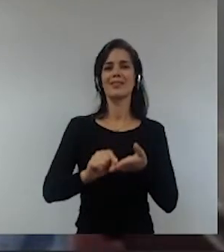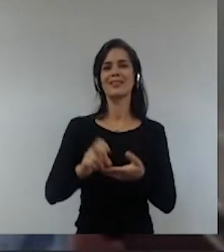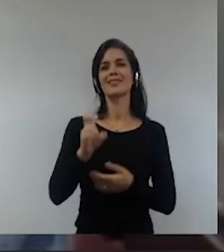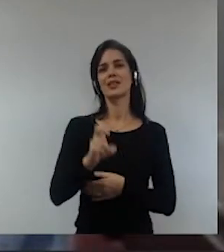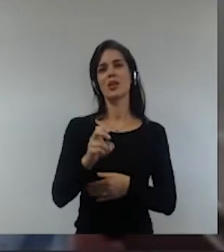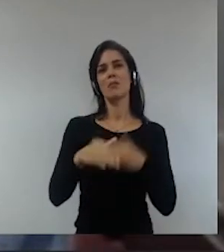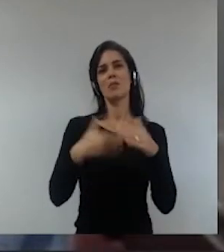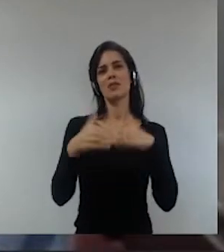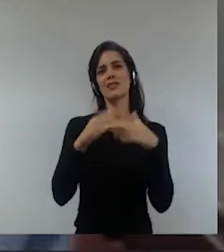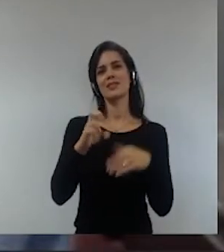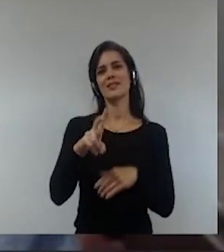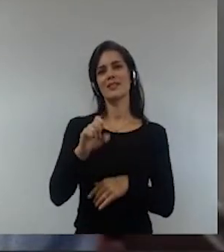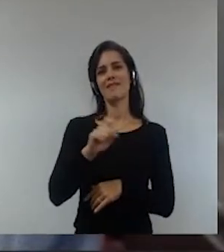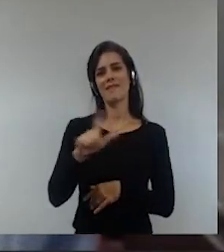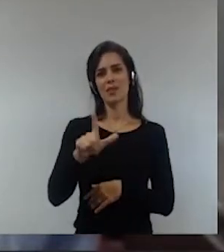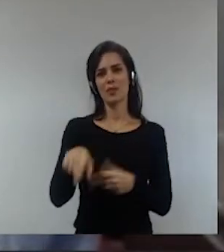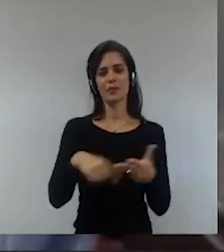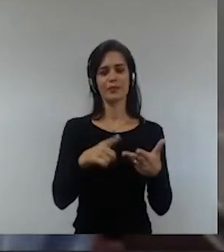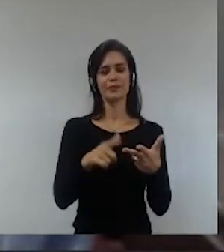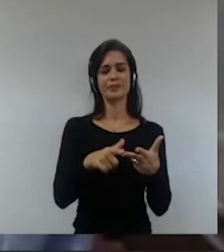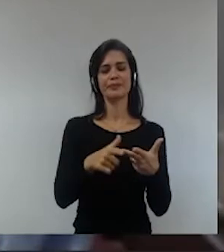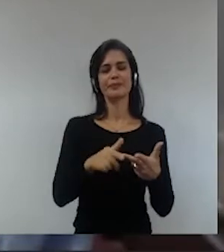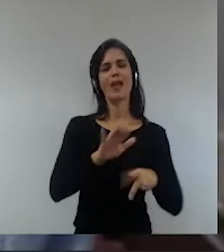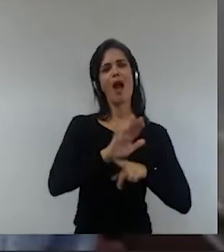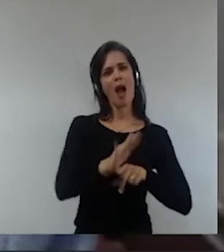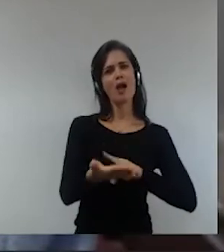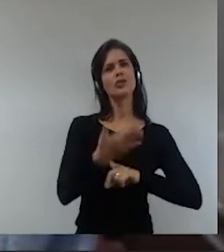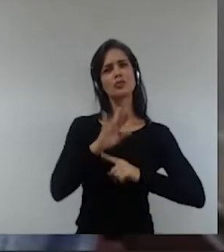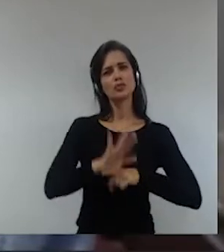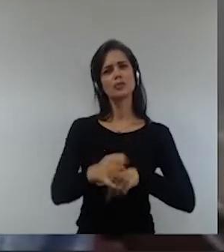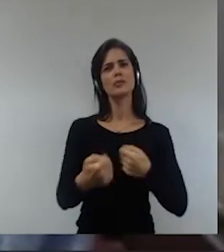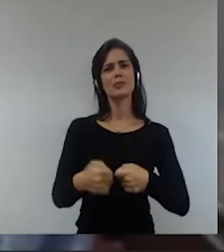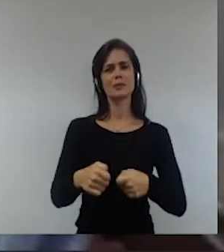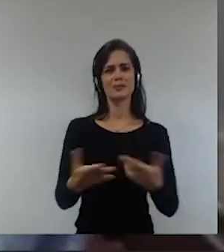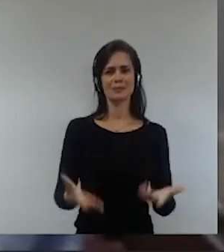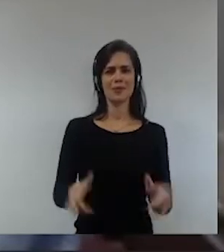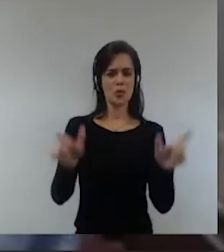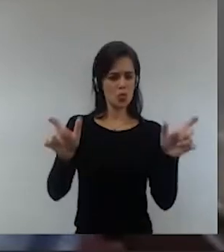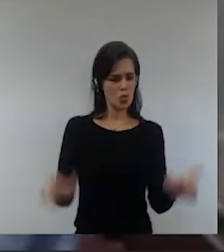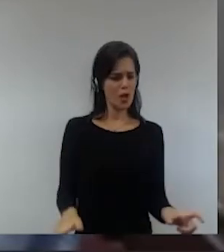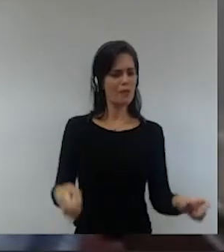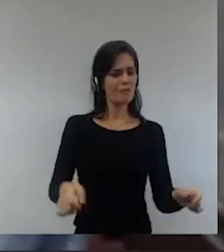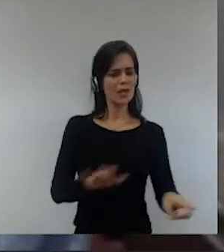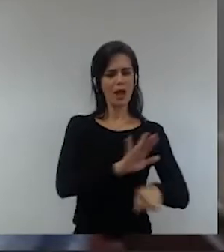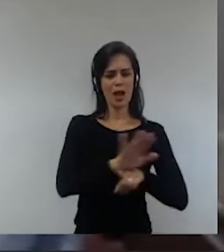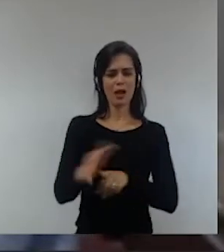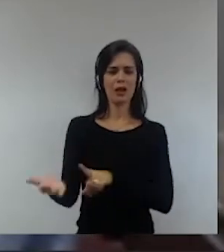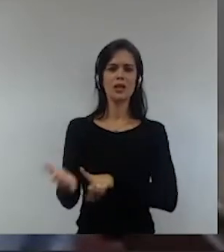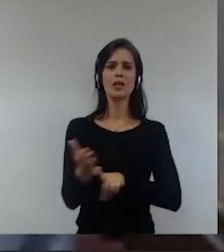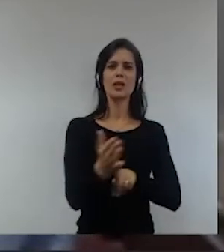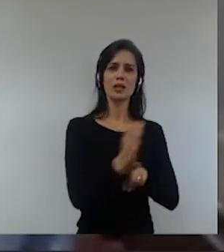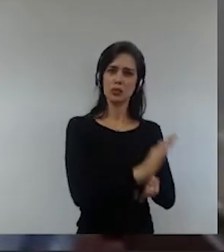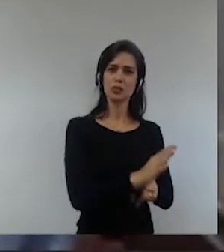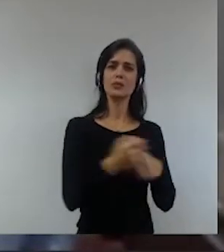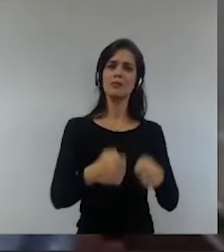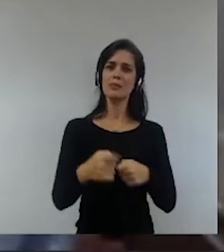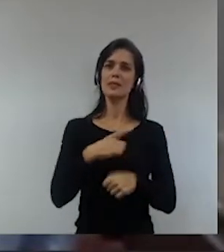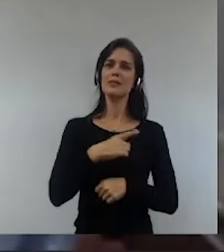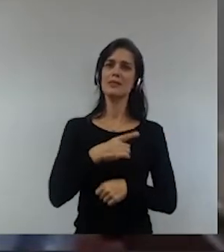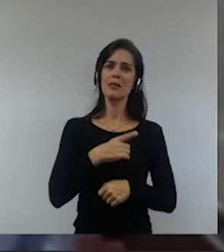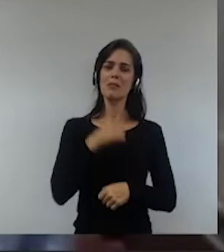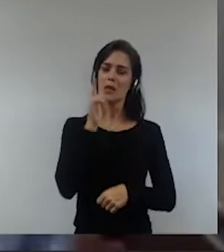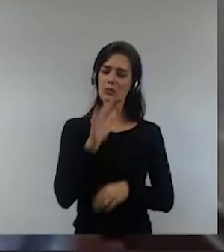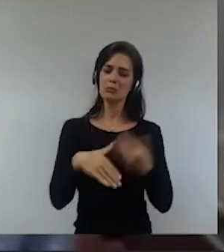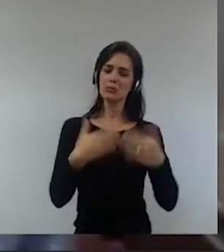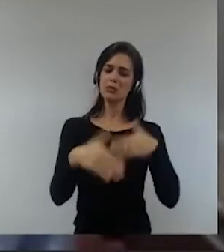Processo Civil. Depois, cooperação. Os agentes devem cooperar entre si para justamente nós termos um processo